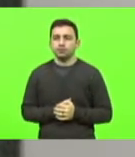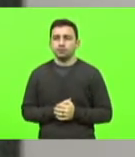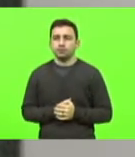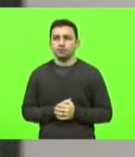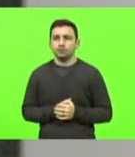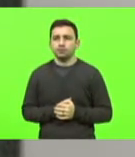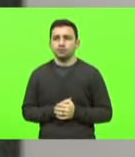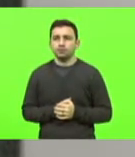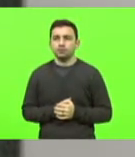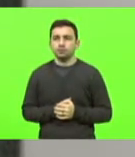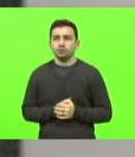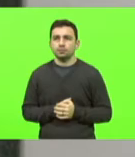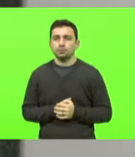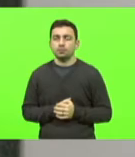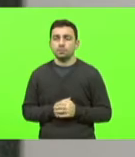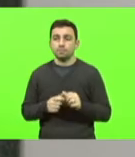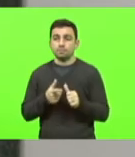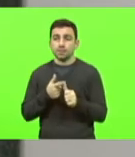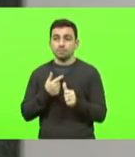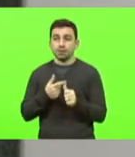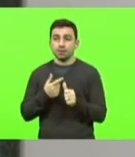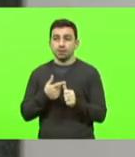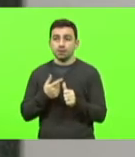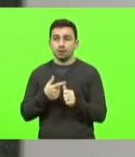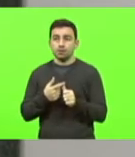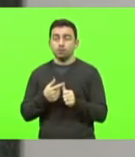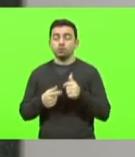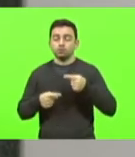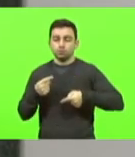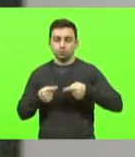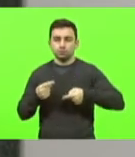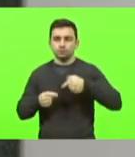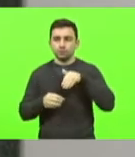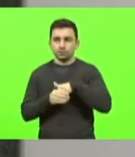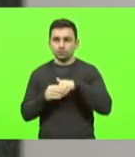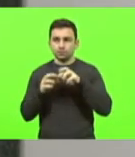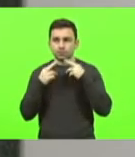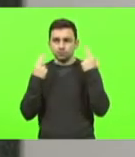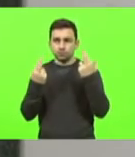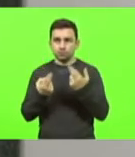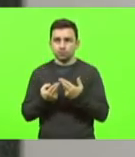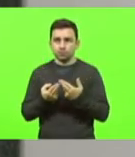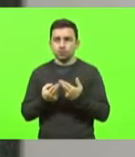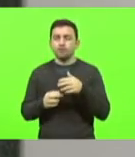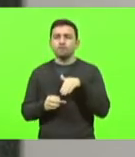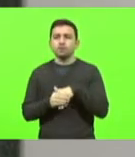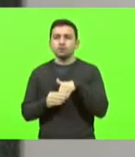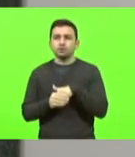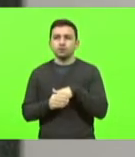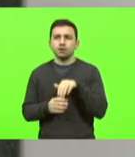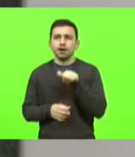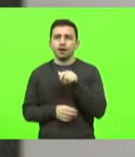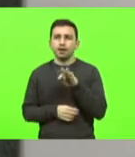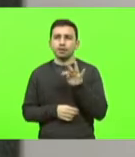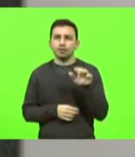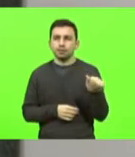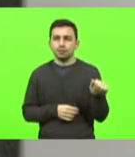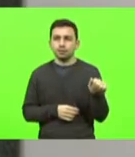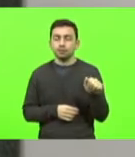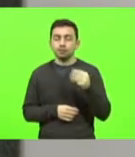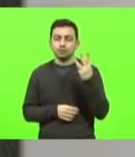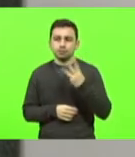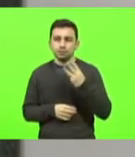Inicialmente, o item 1 da pauta, discussão e votação da ata da reunião. Coloque em votação a ata da terceira reunião